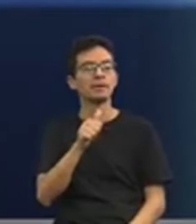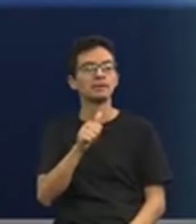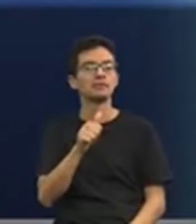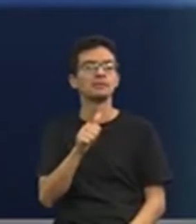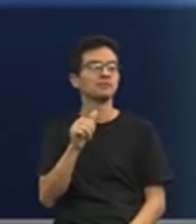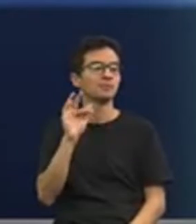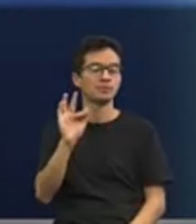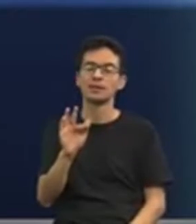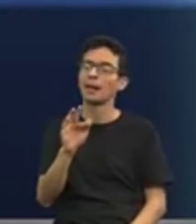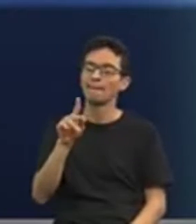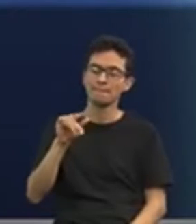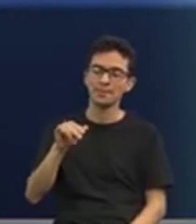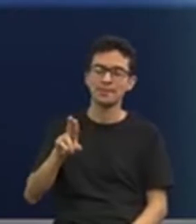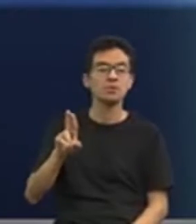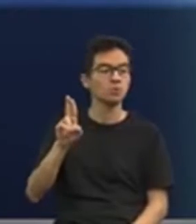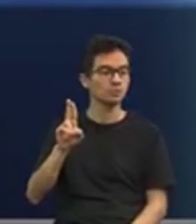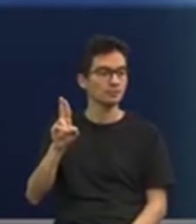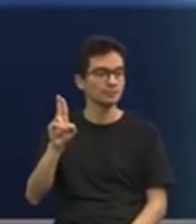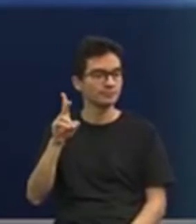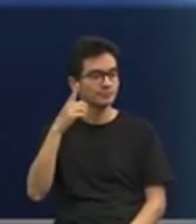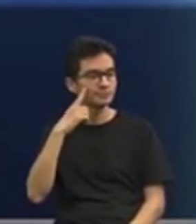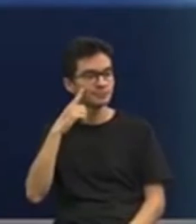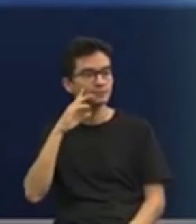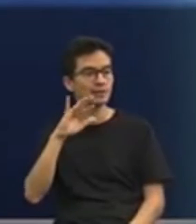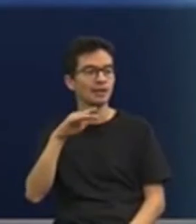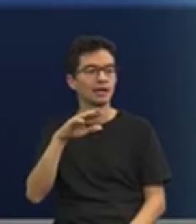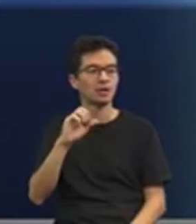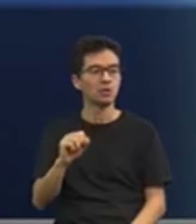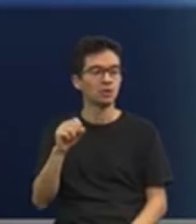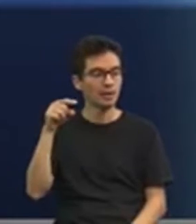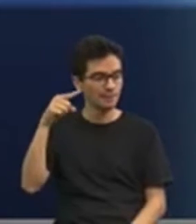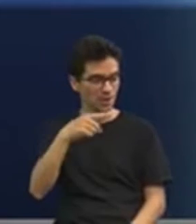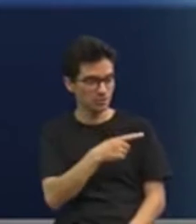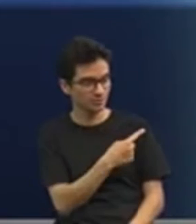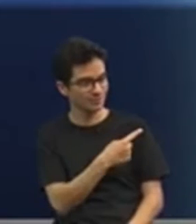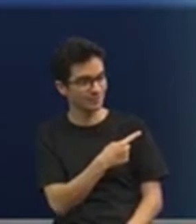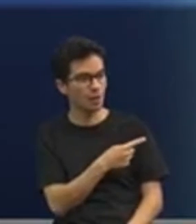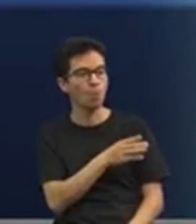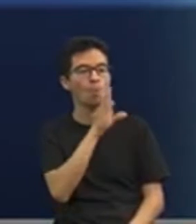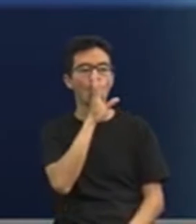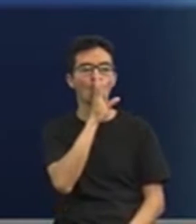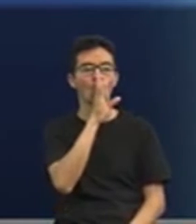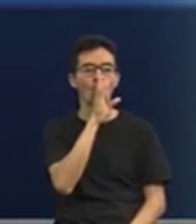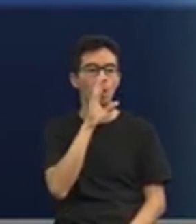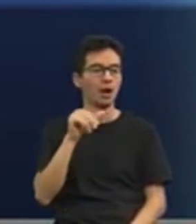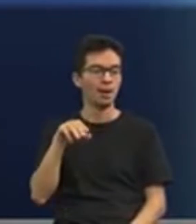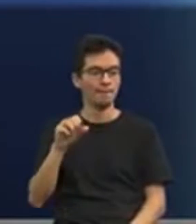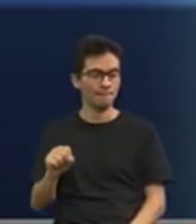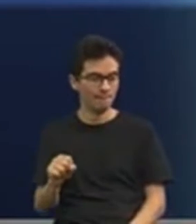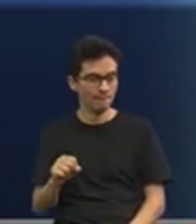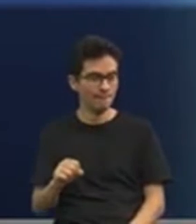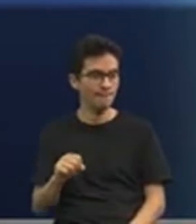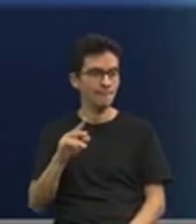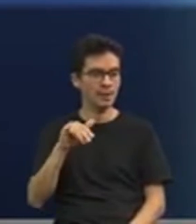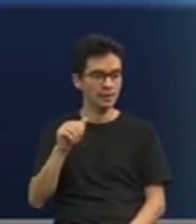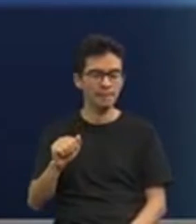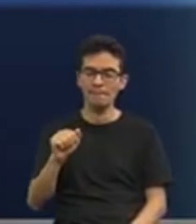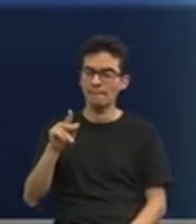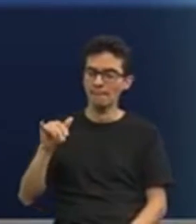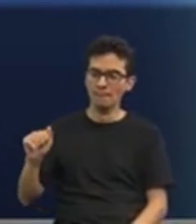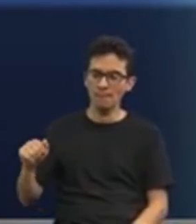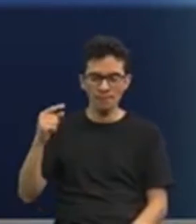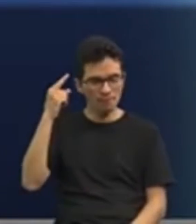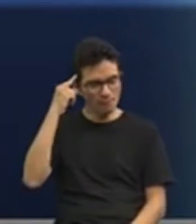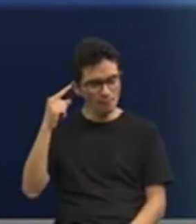tomei mas aqui abaixo ele fala calos vende calar Tudo bem depois piscina e Pia